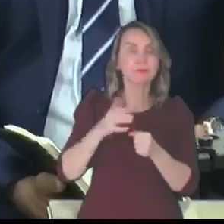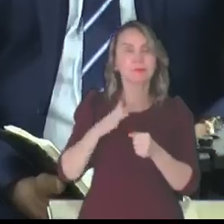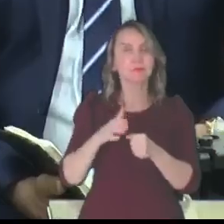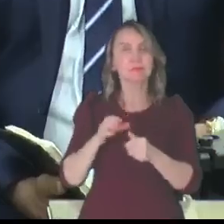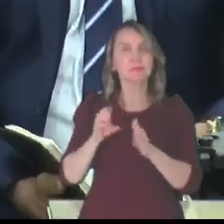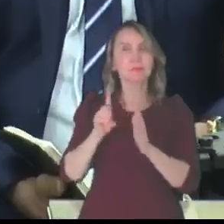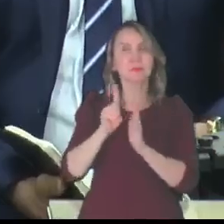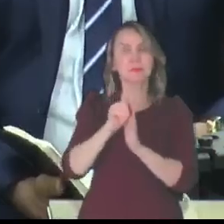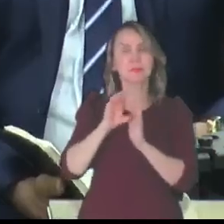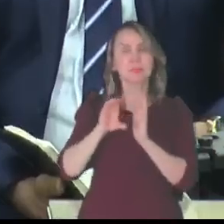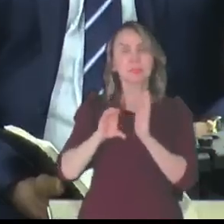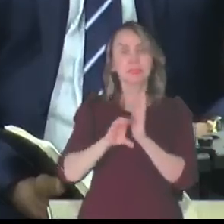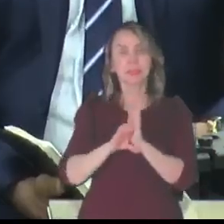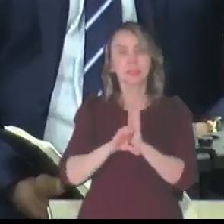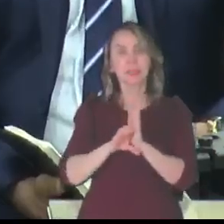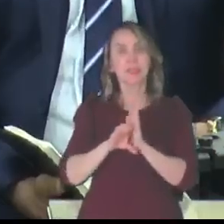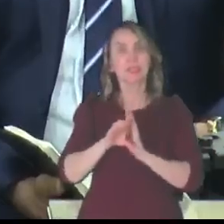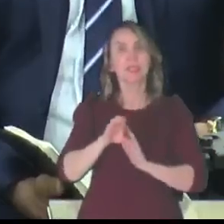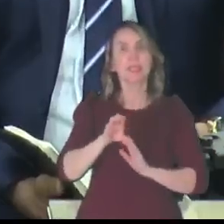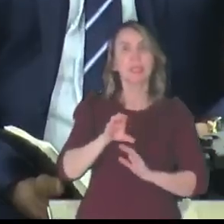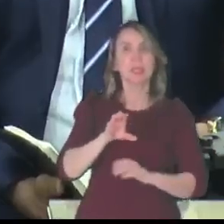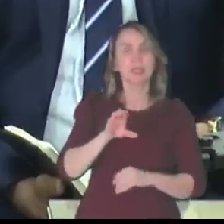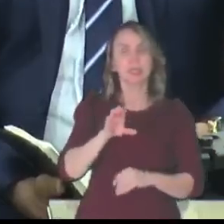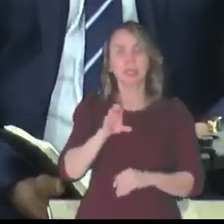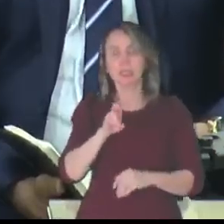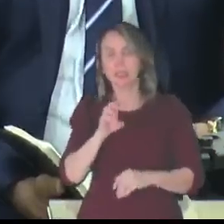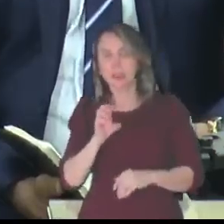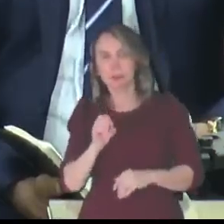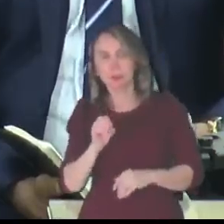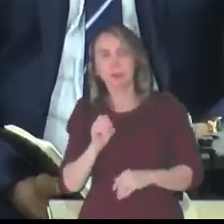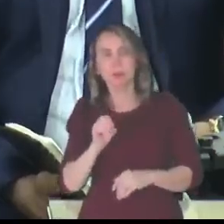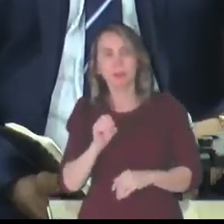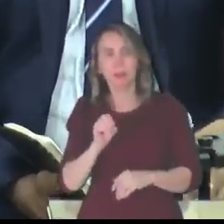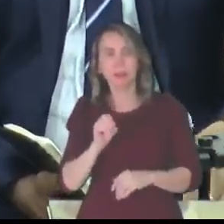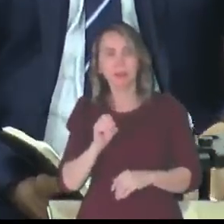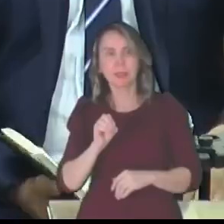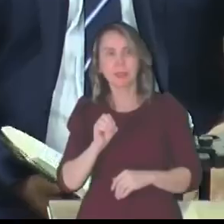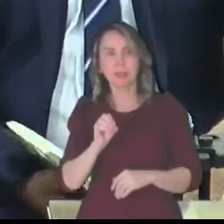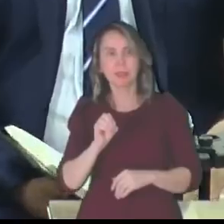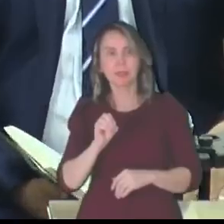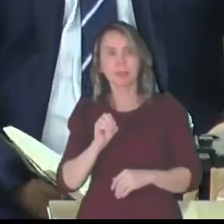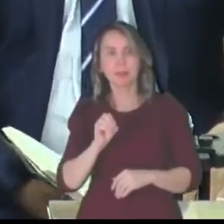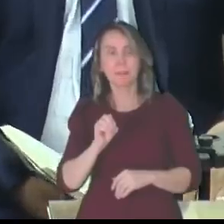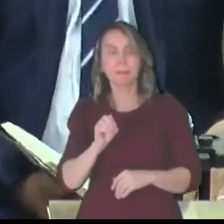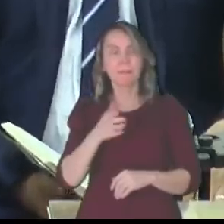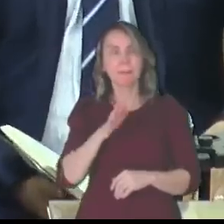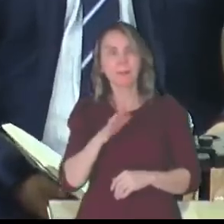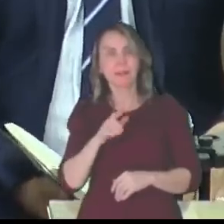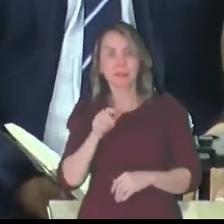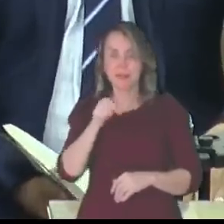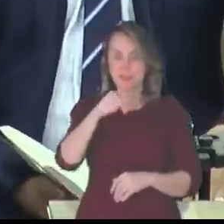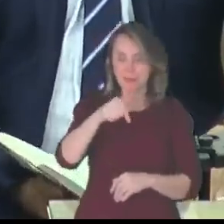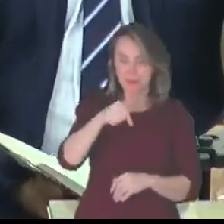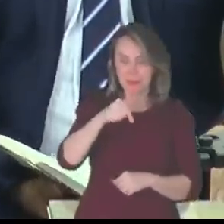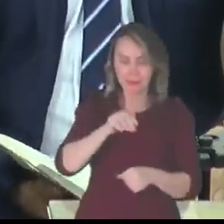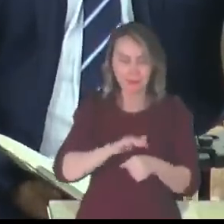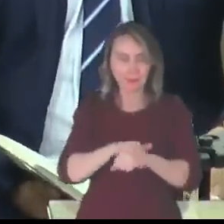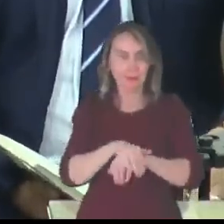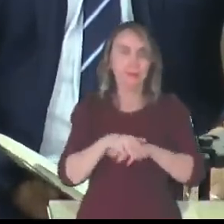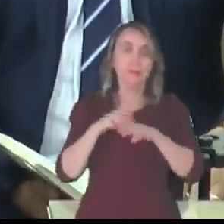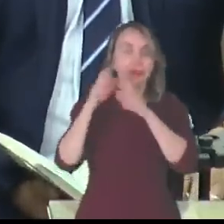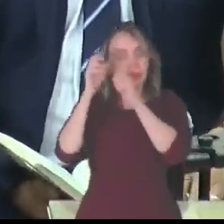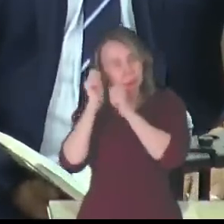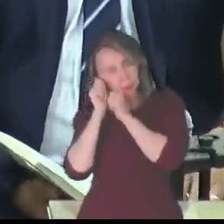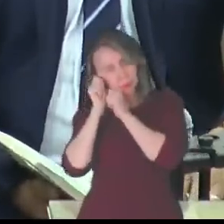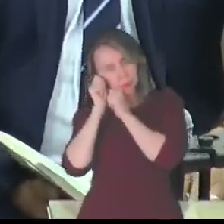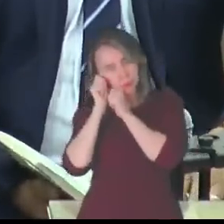mas nos sítios que hora era que o povo dormia nos sítios 7 horas e de madrugada o